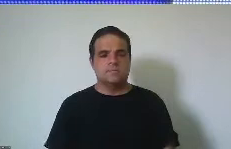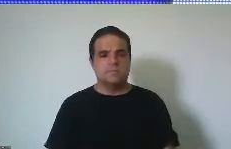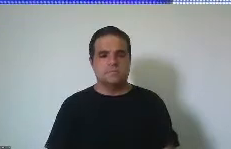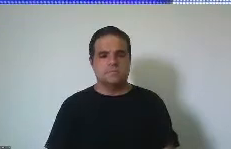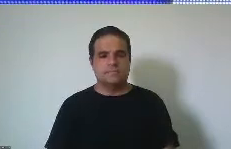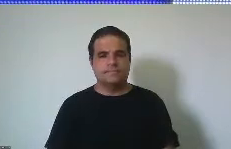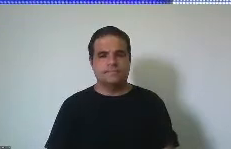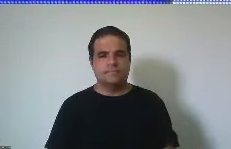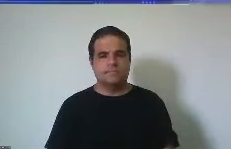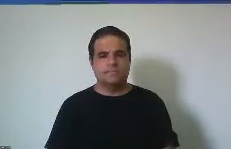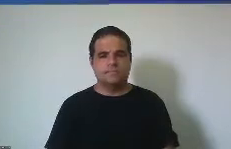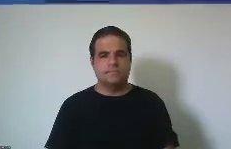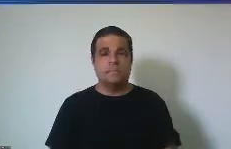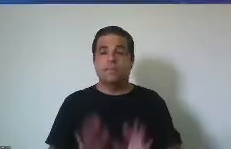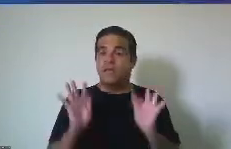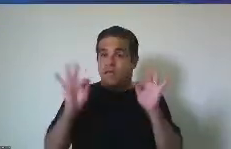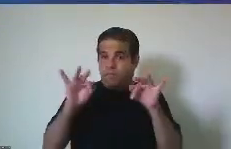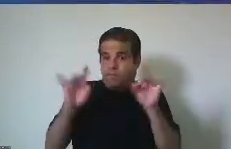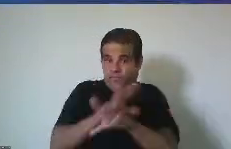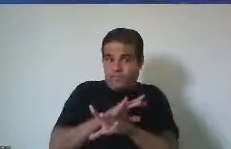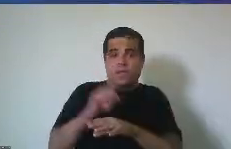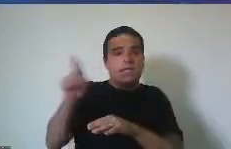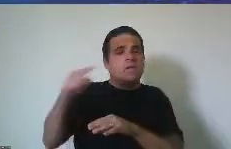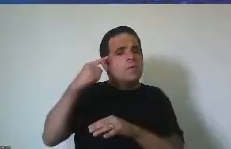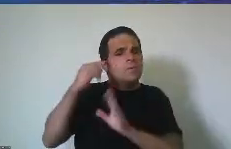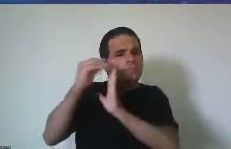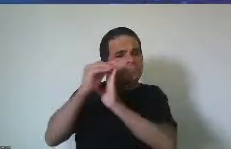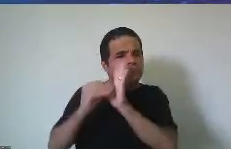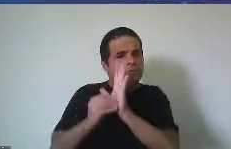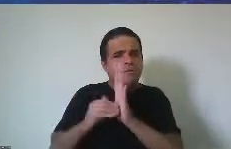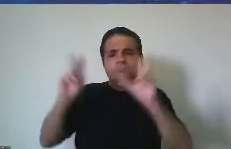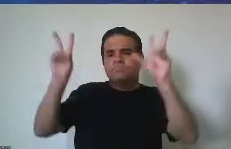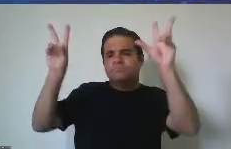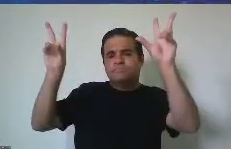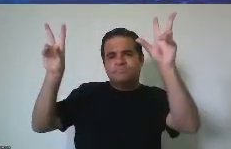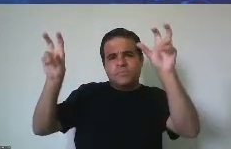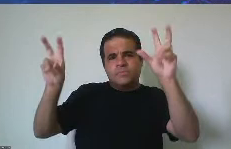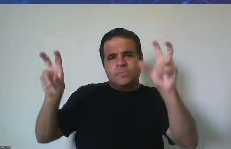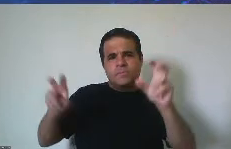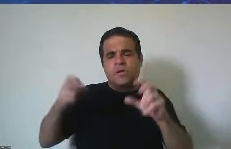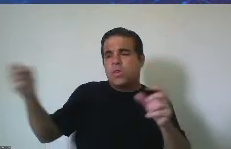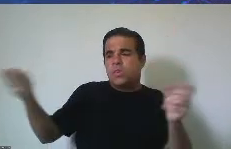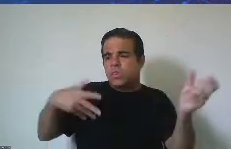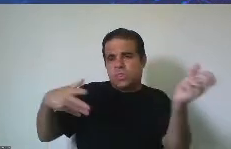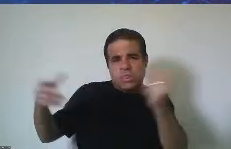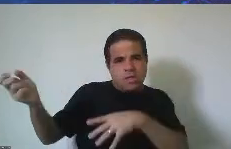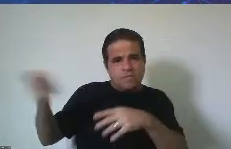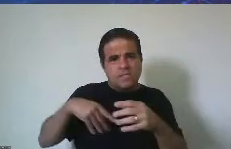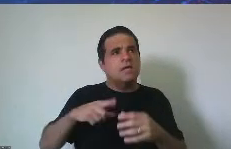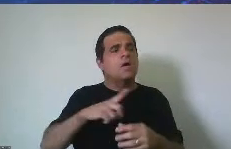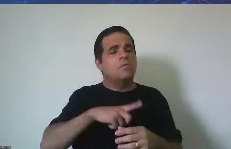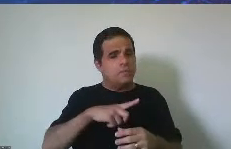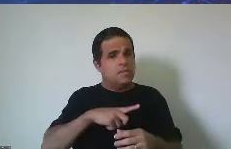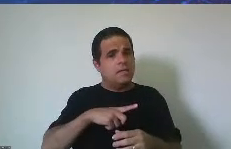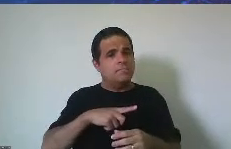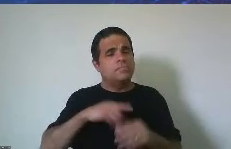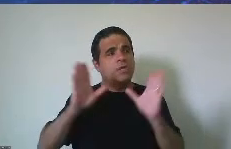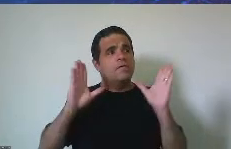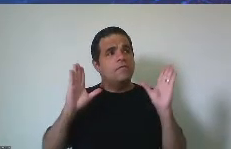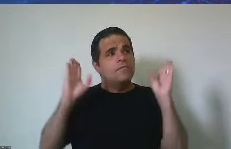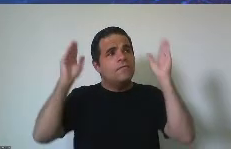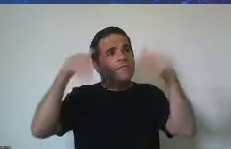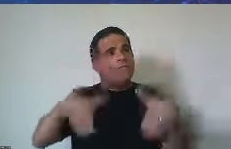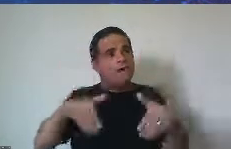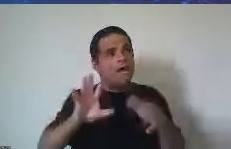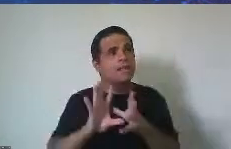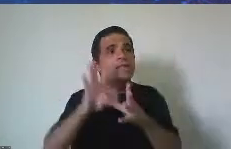E aí por fim eu trouxe aqui alguns casos de inovação que a gente tem focados mais dentro